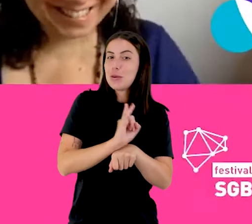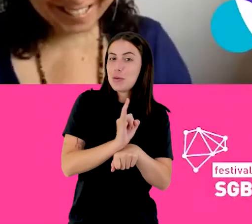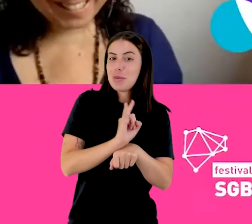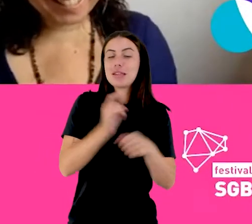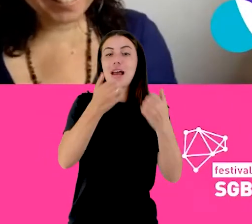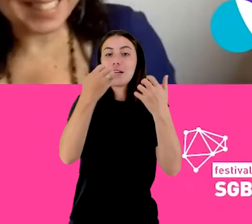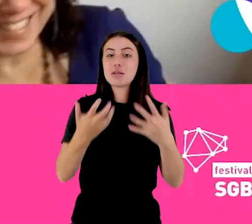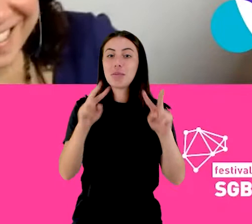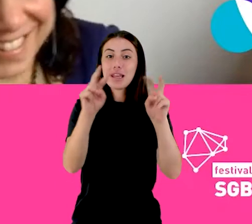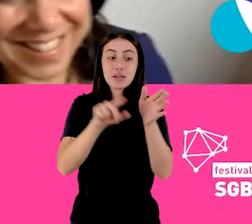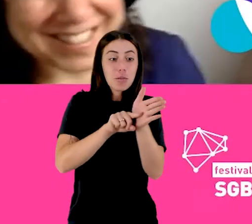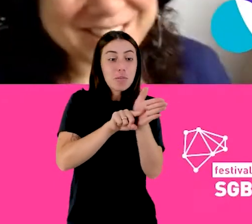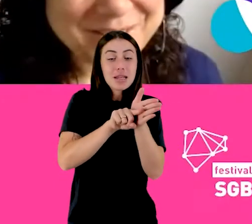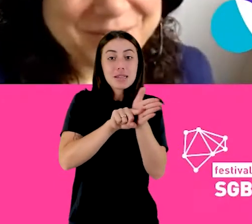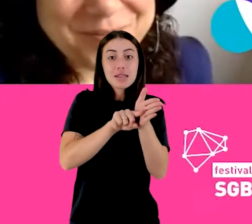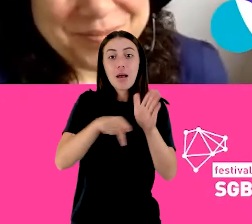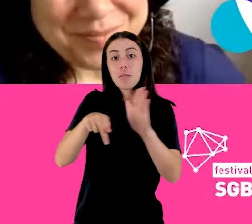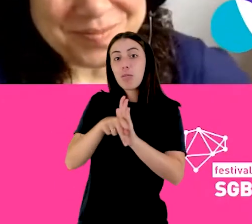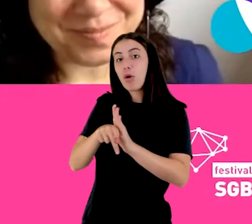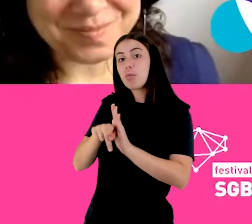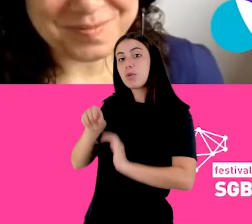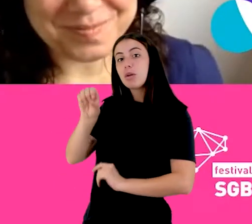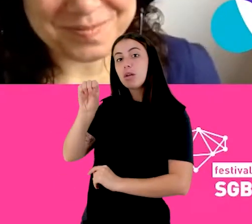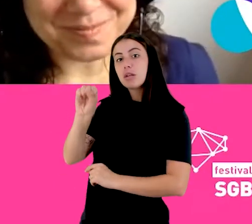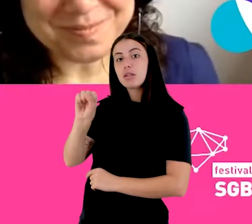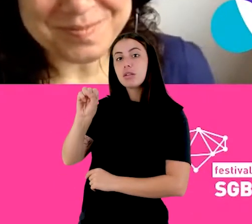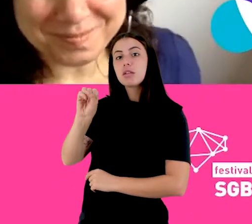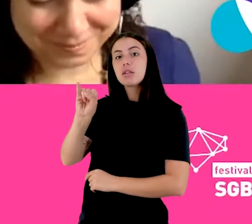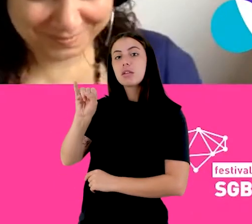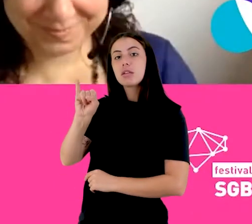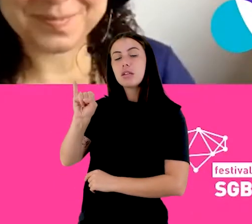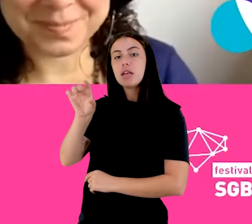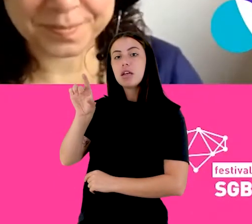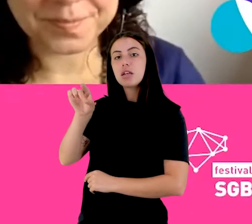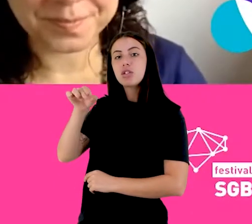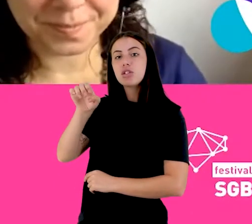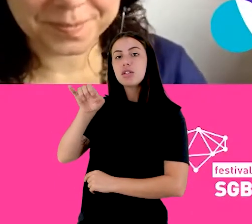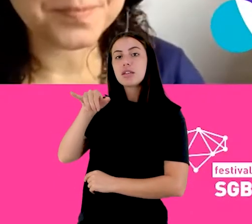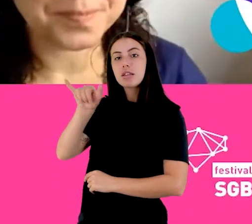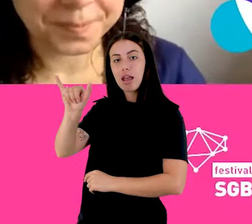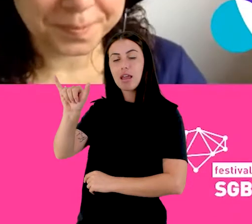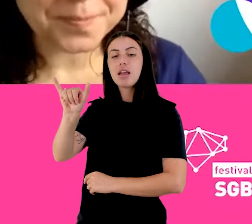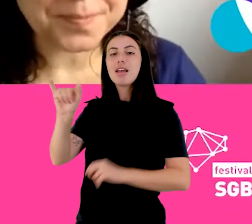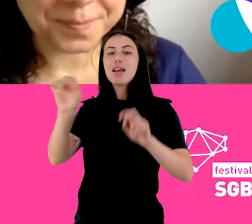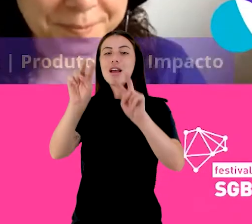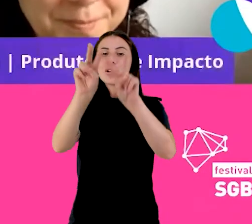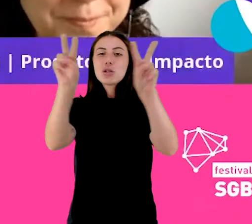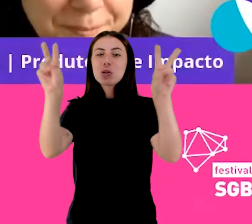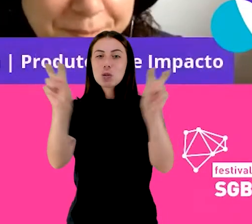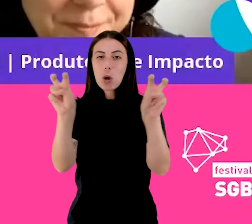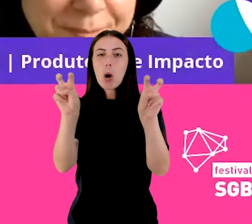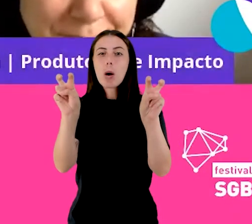assistiram o documentário, que basicamente ele fala um pouquinho sobre uma pesquisa do historiador, que é o Sidney, sobre o